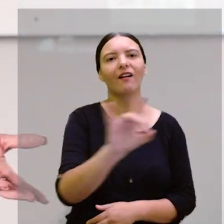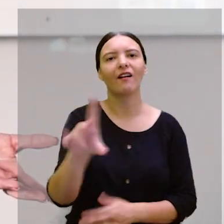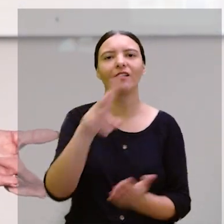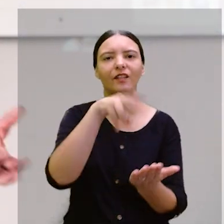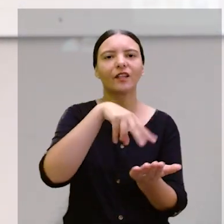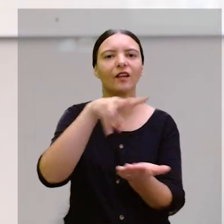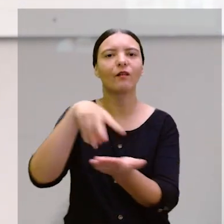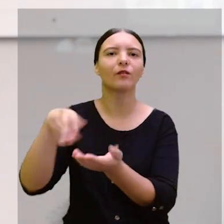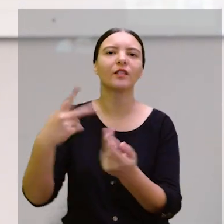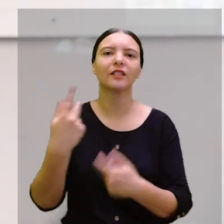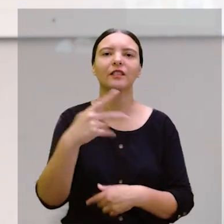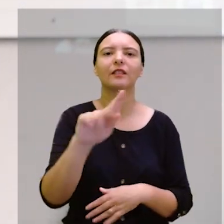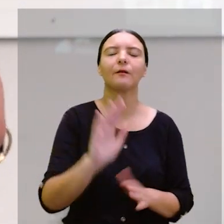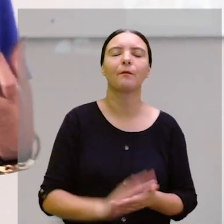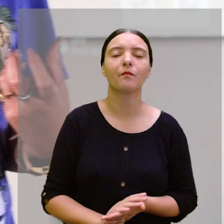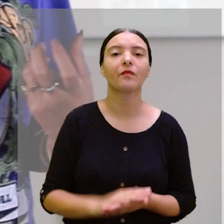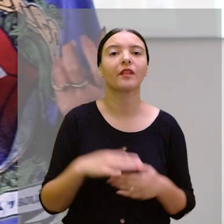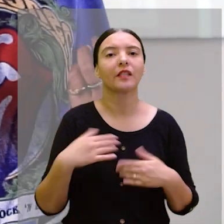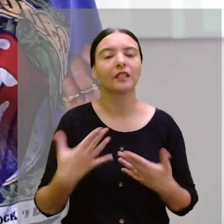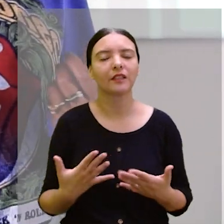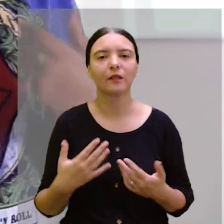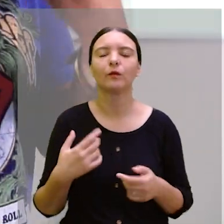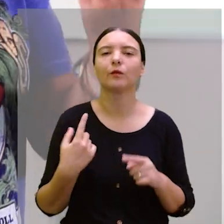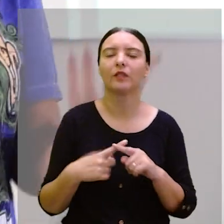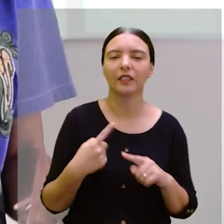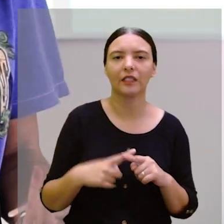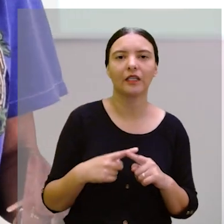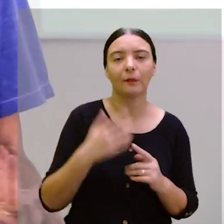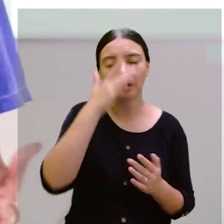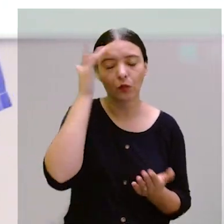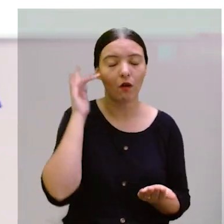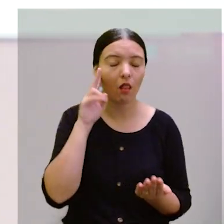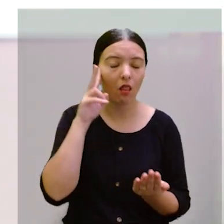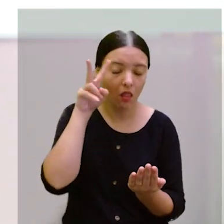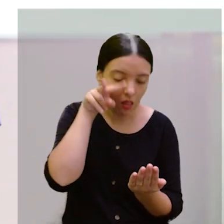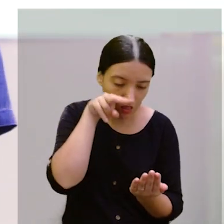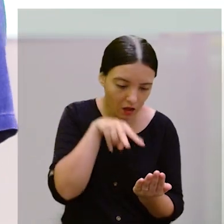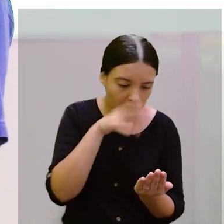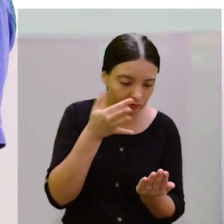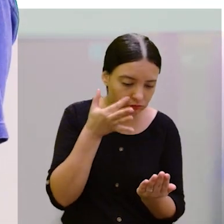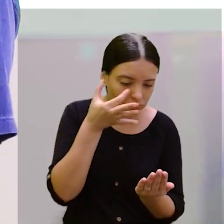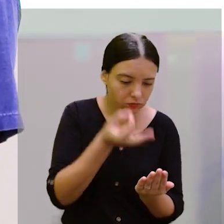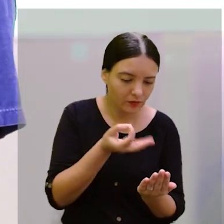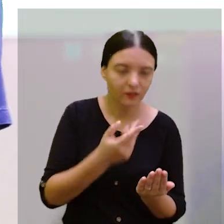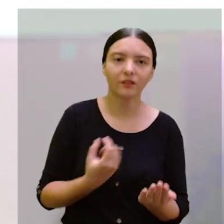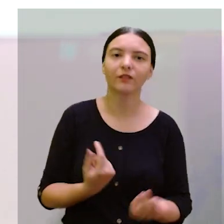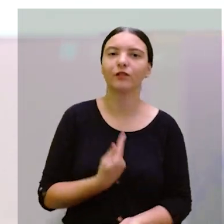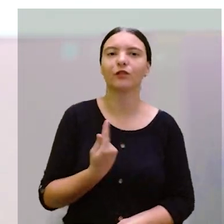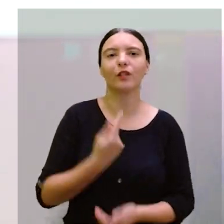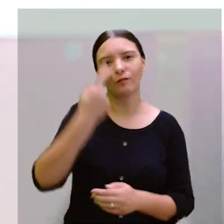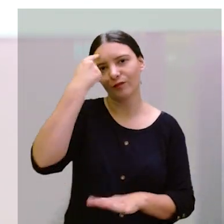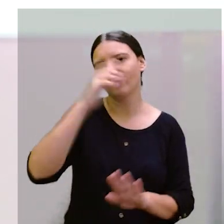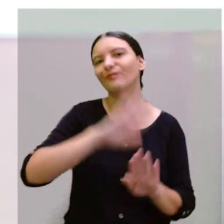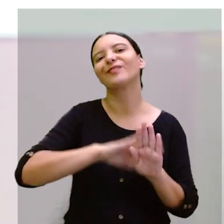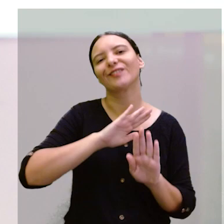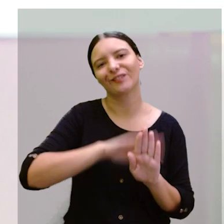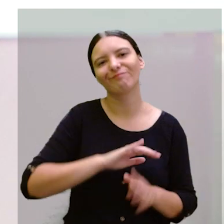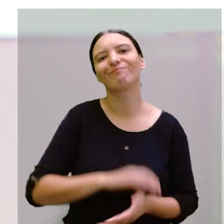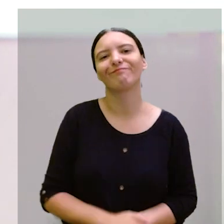ler. Essa escuta, que é do leitor, ela é individual, ela é subjetiva.